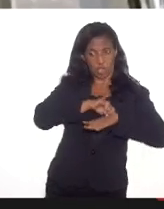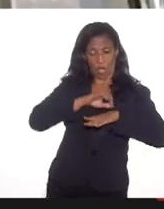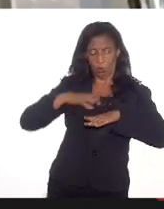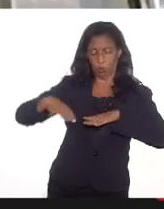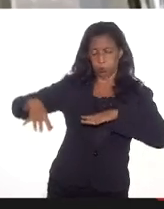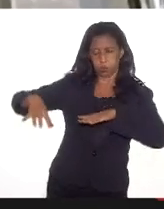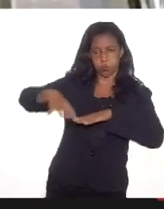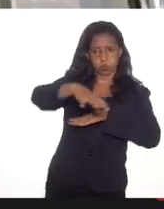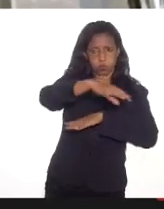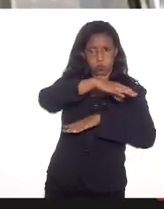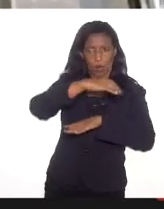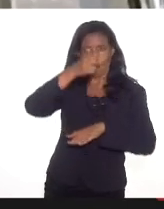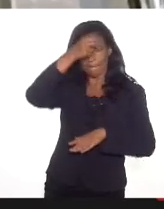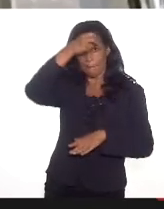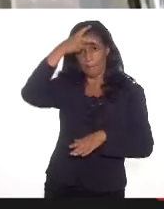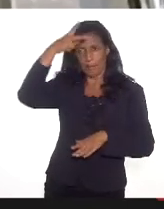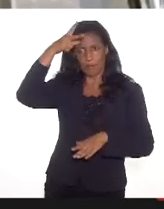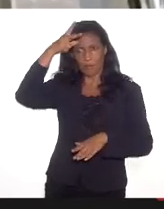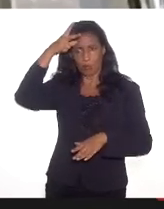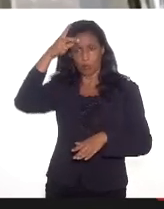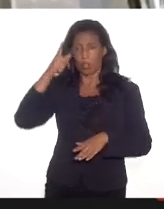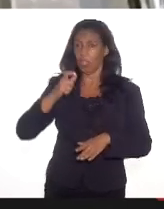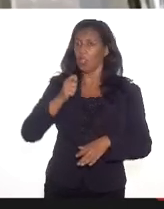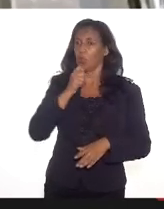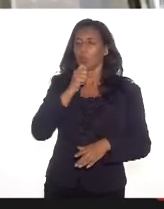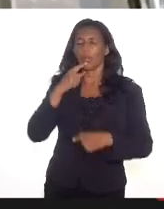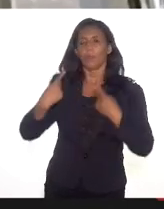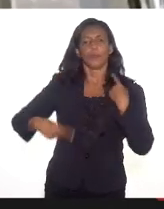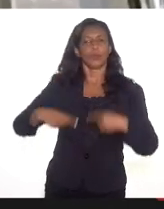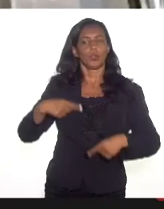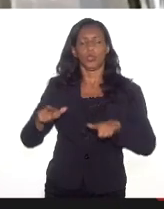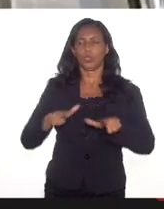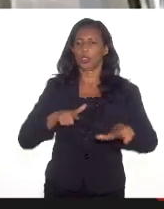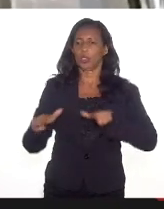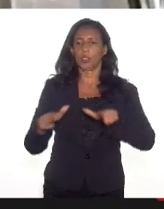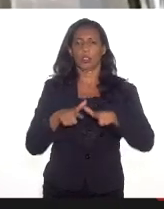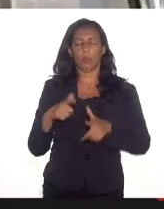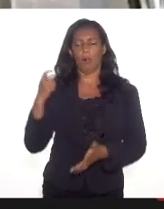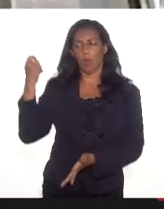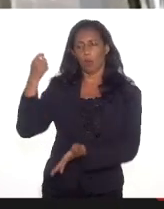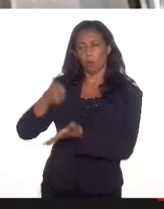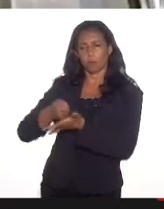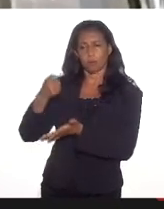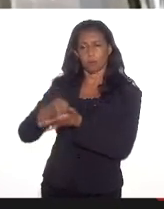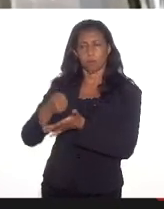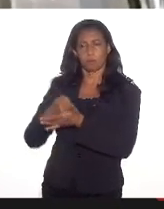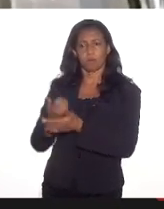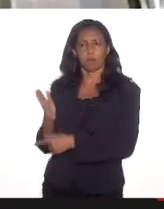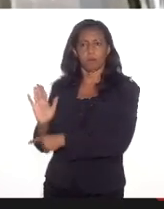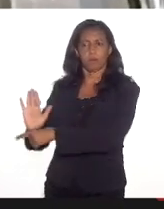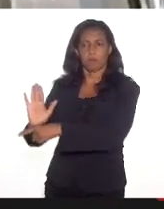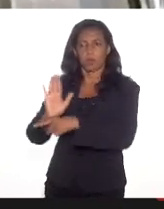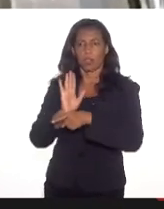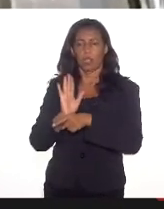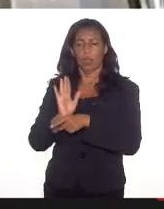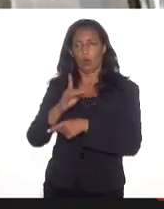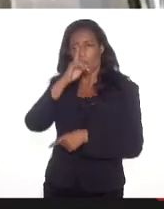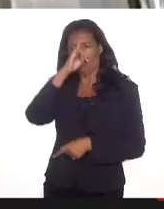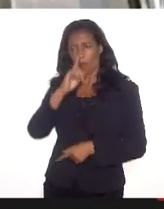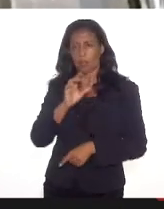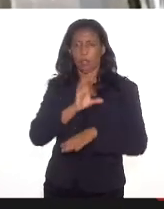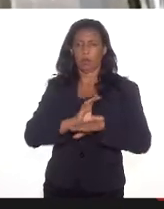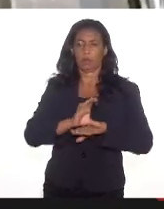que não tem políticas de trabalho e que não garantem as políticas públicas obrigatórias definidas pela Constituição Federal